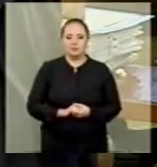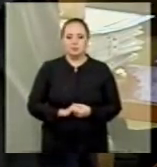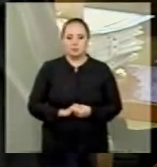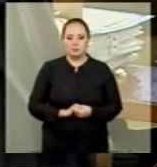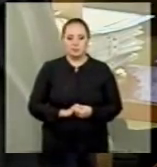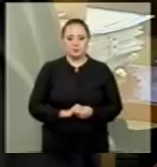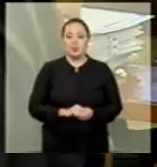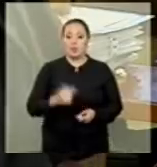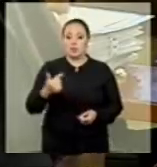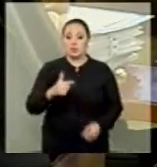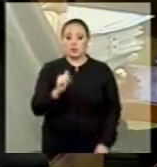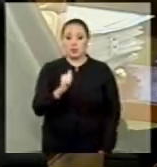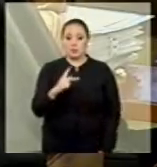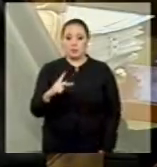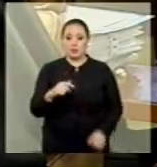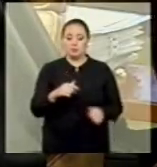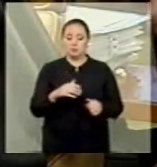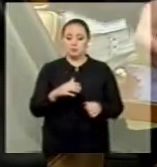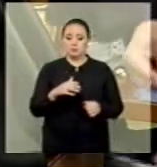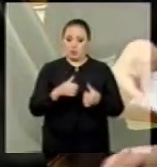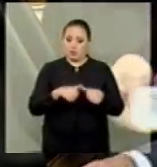Segunda ação penal que está em meu gabinete,